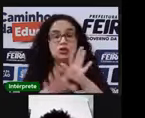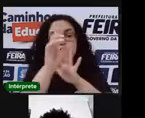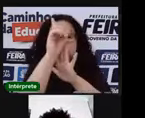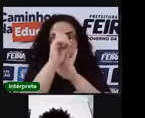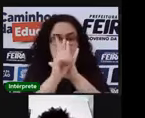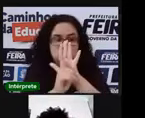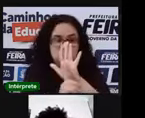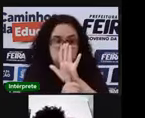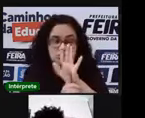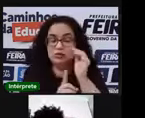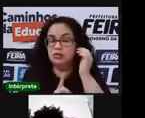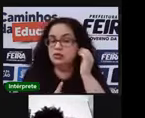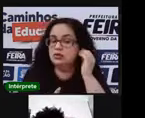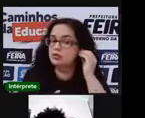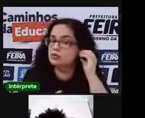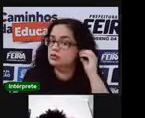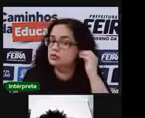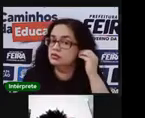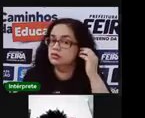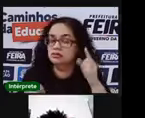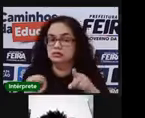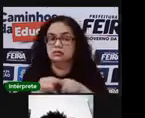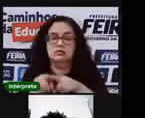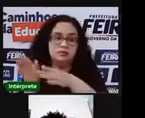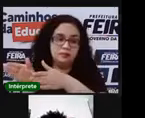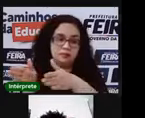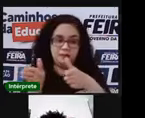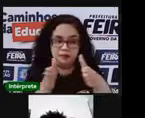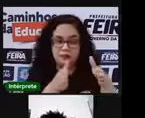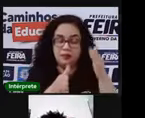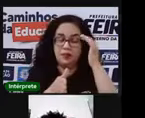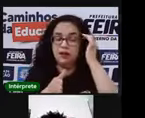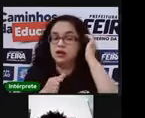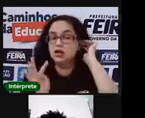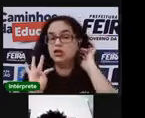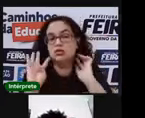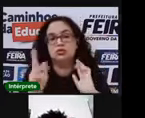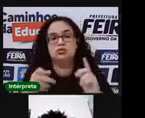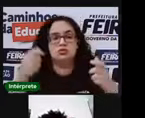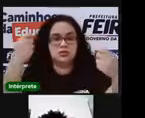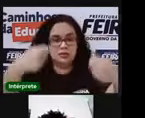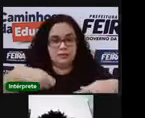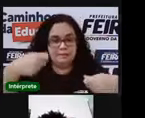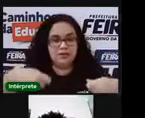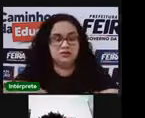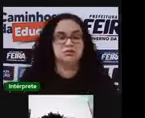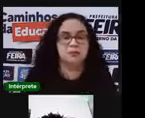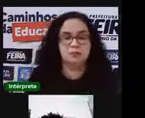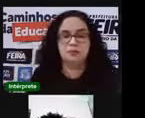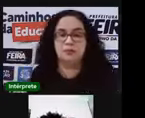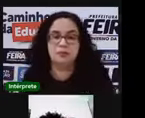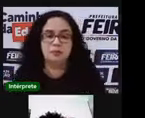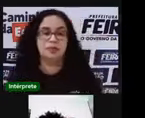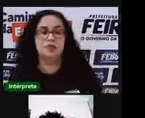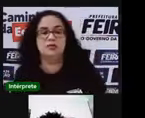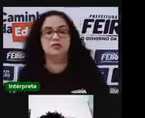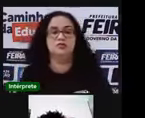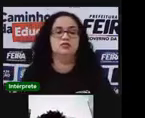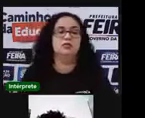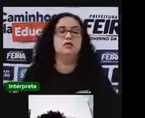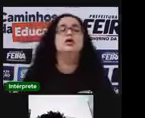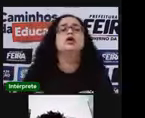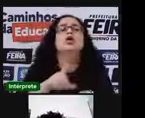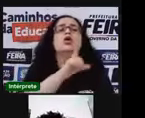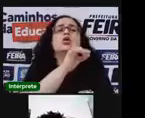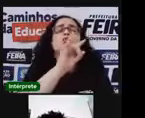da equidade também. Pode passar, João. Todos nós precisamos, não é? Todos nós precisamos disso. Onde é que